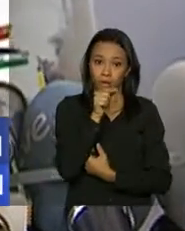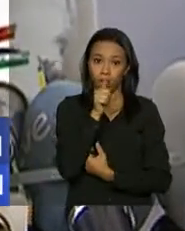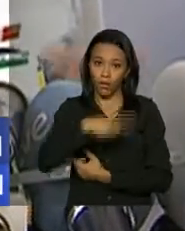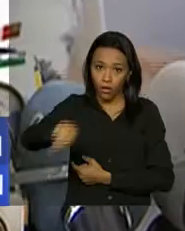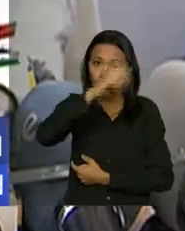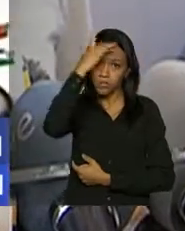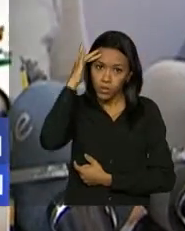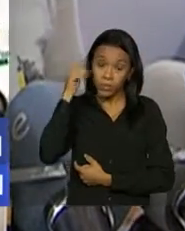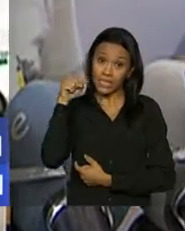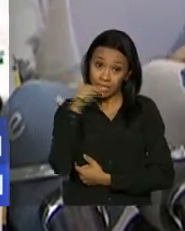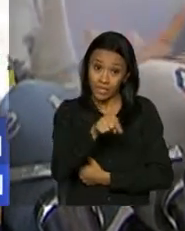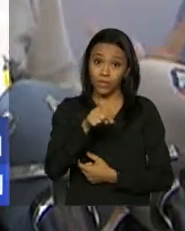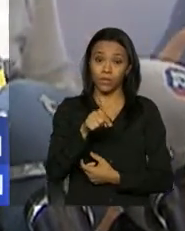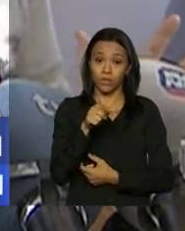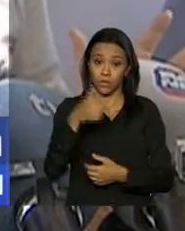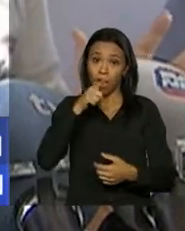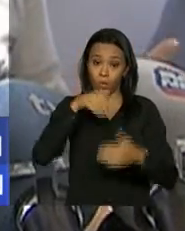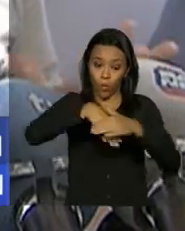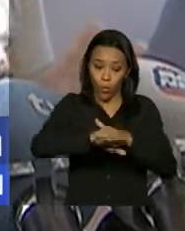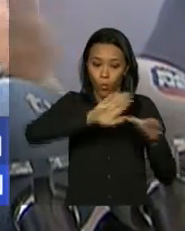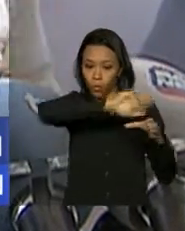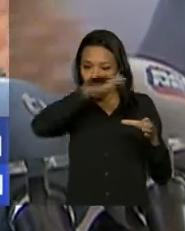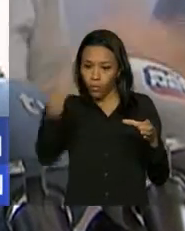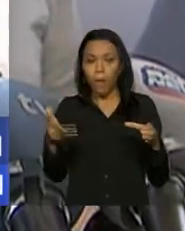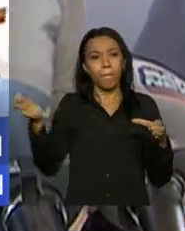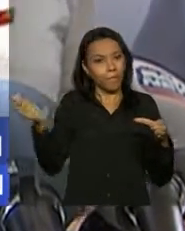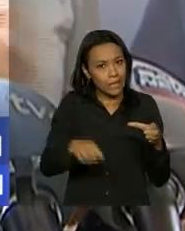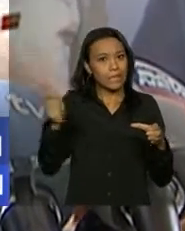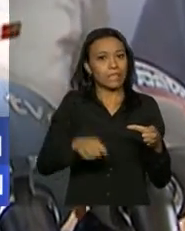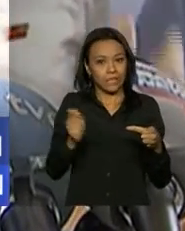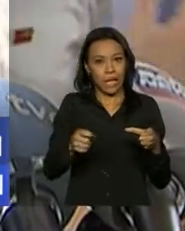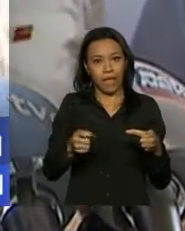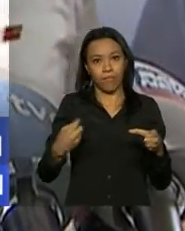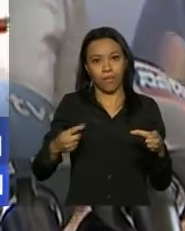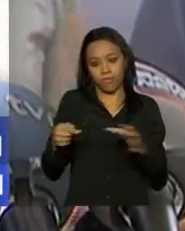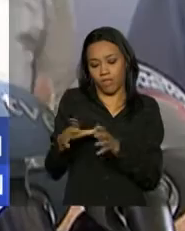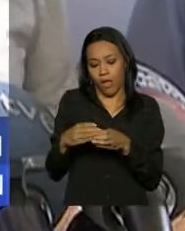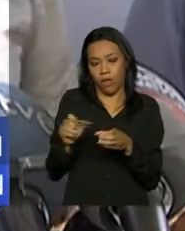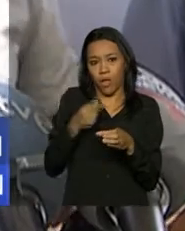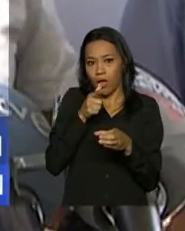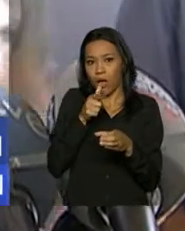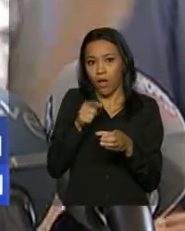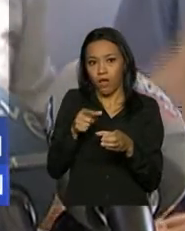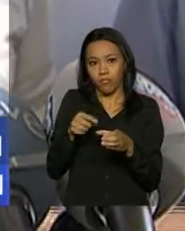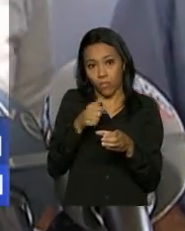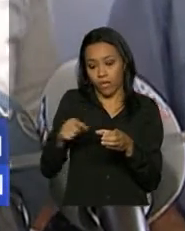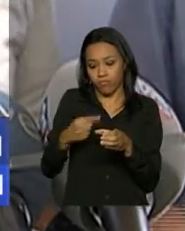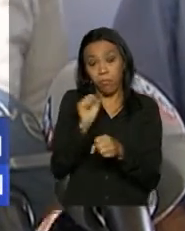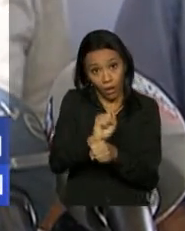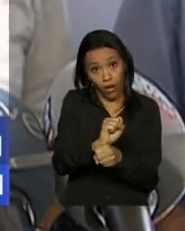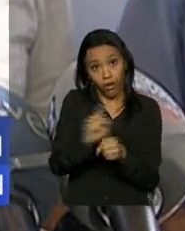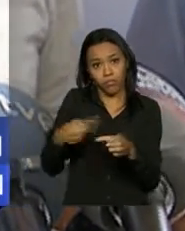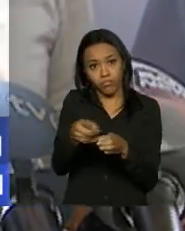Ela pode levar a criadouro. Então, nós temos, ao fazer isso, também tratar e criar a